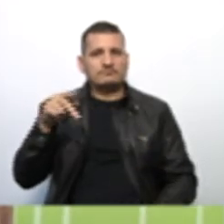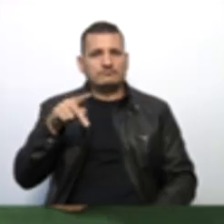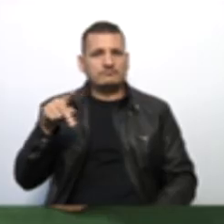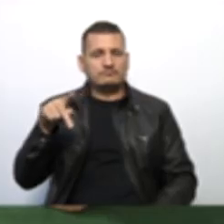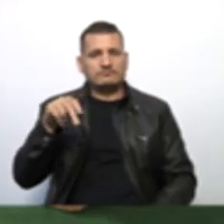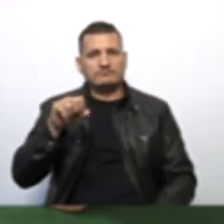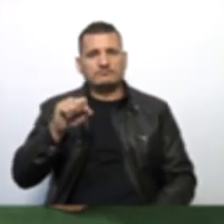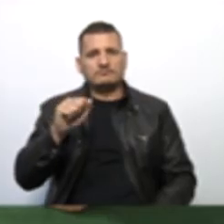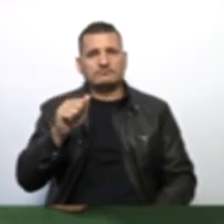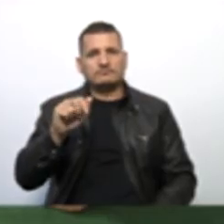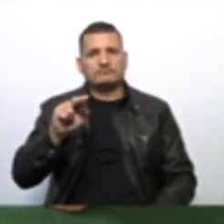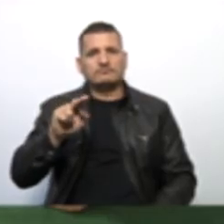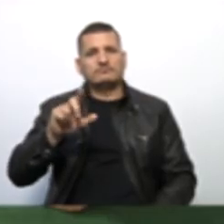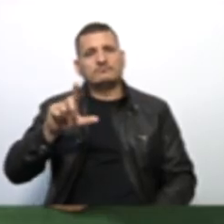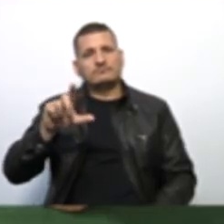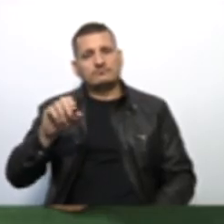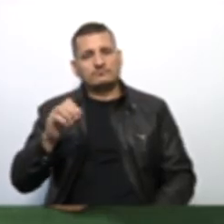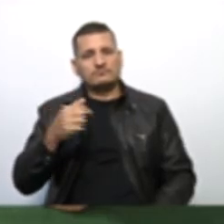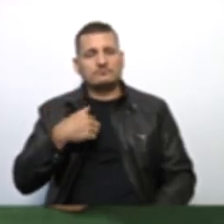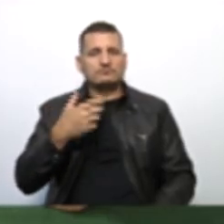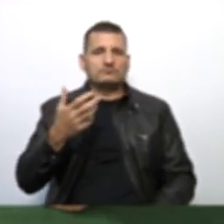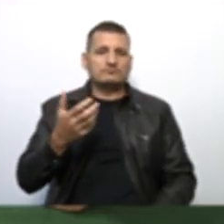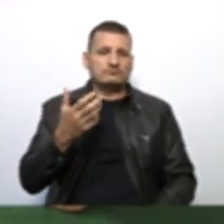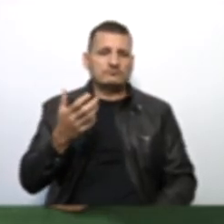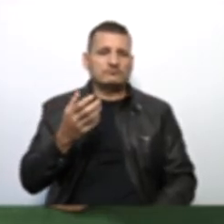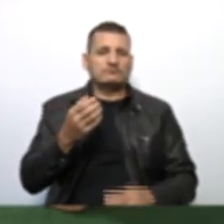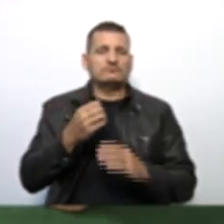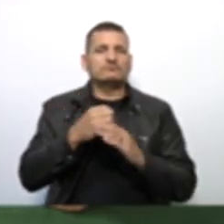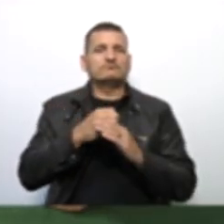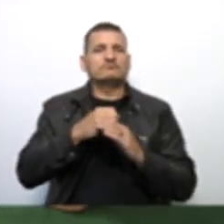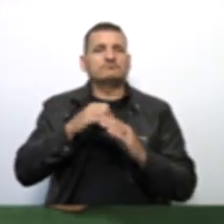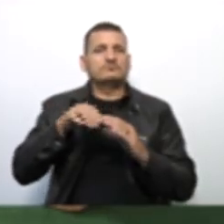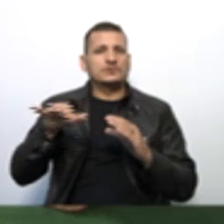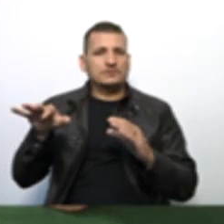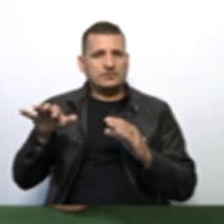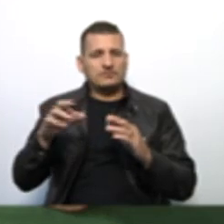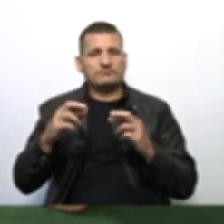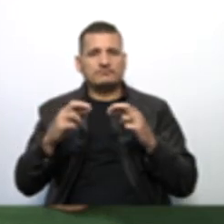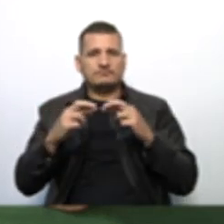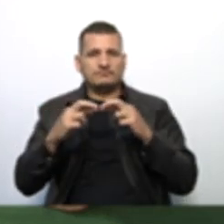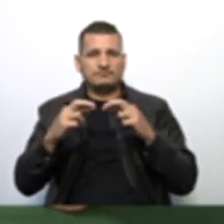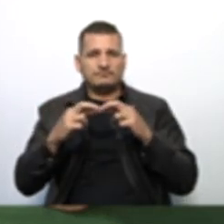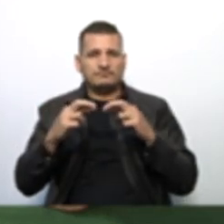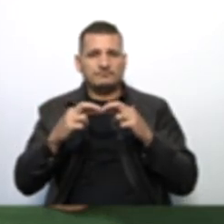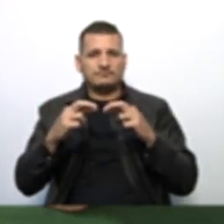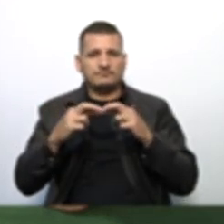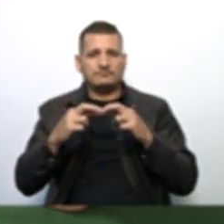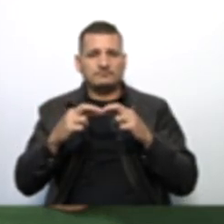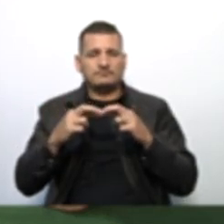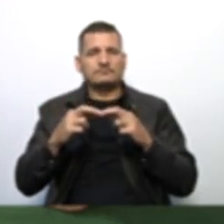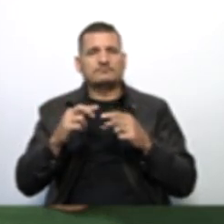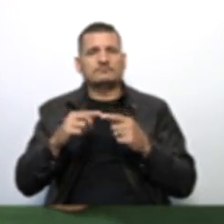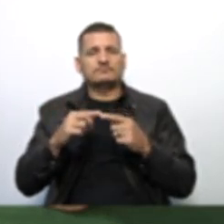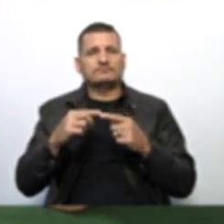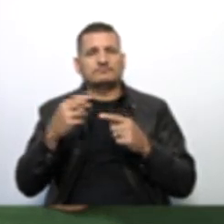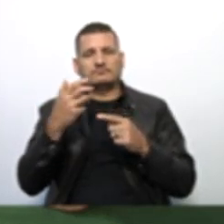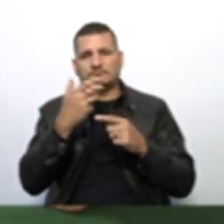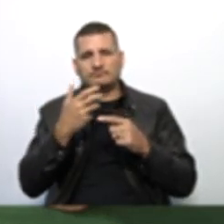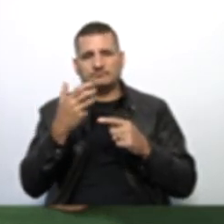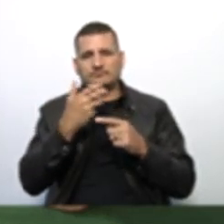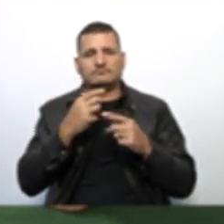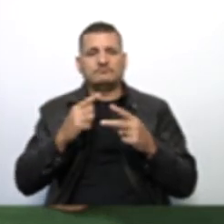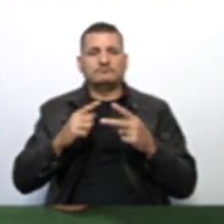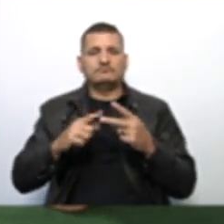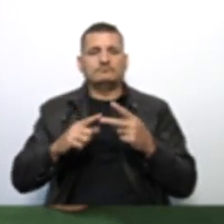lado, né? Ou seja, professor Saulo, eu quero mandar para o senhor um arquivo via Bluetooth. Eu quero mandar uma música, quero mandar